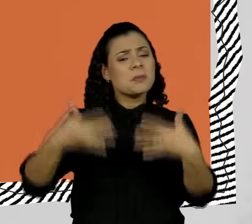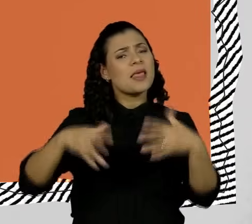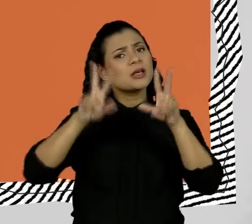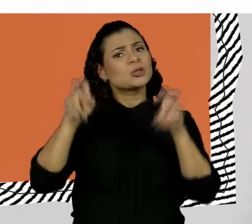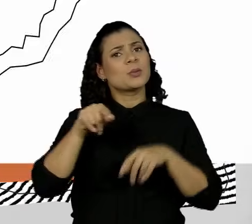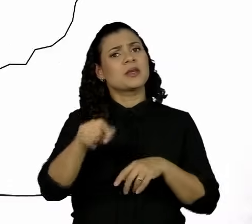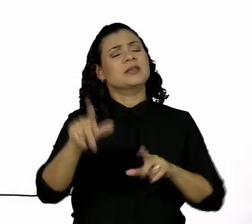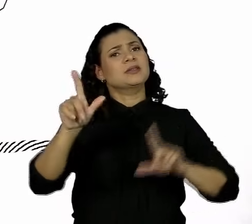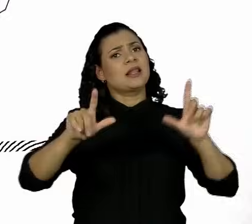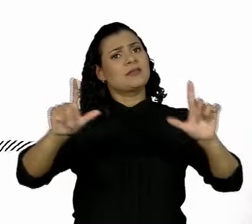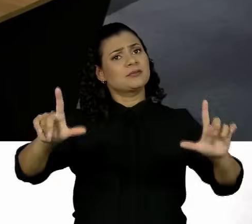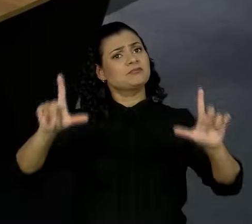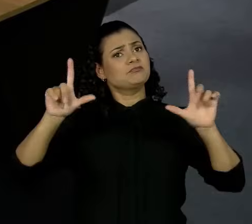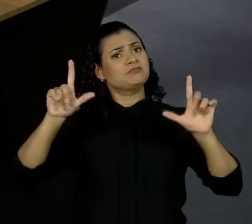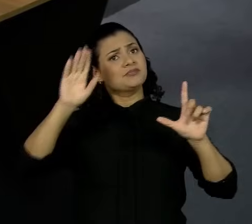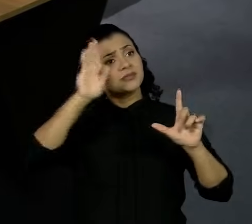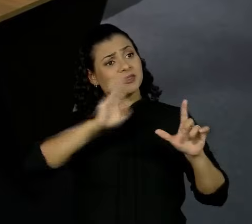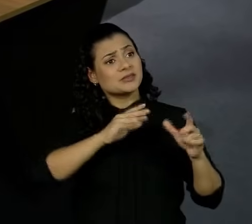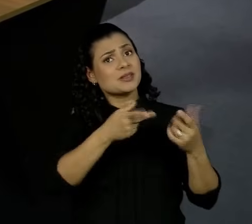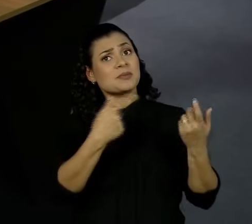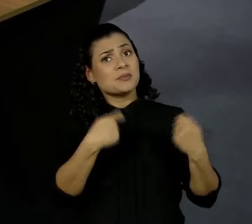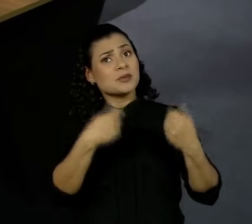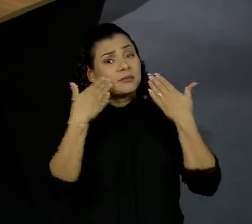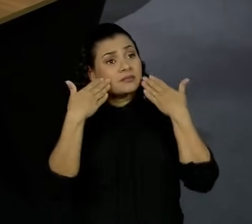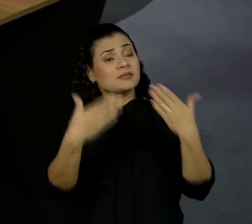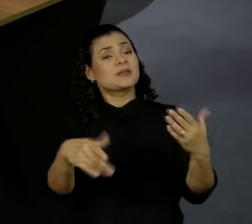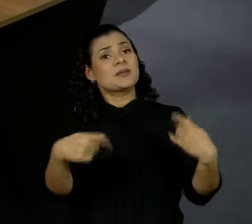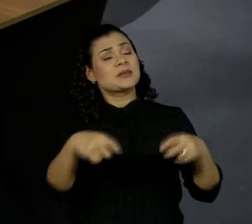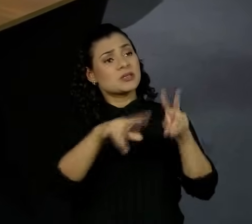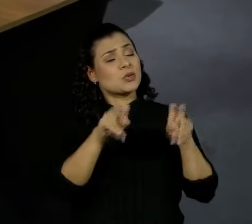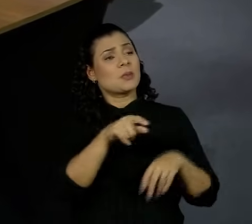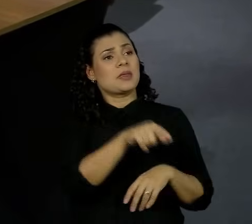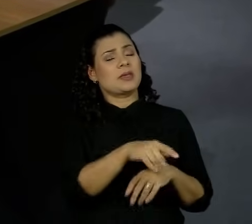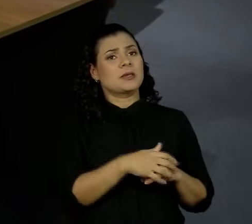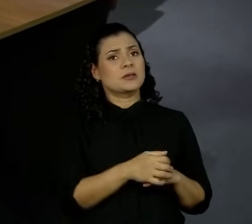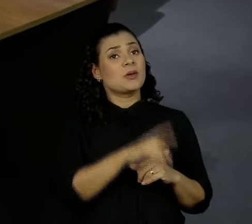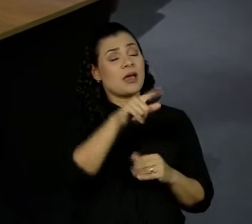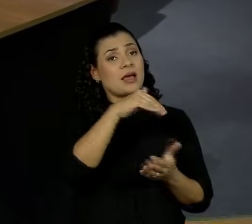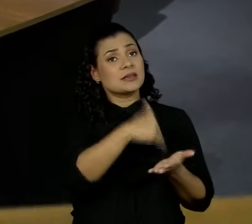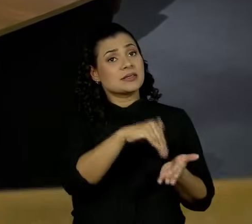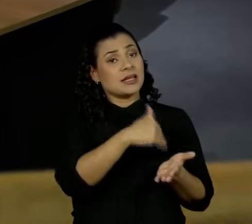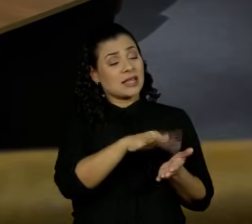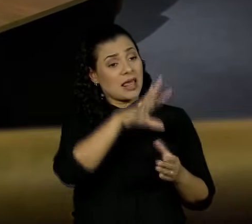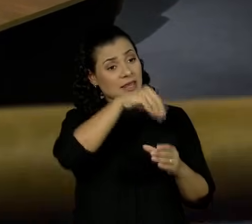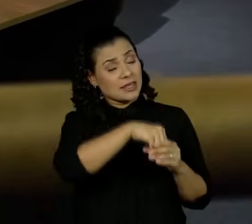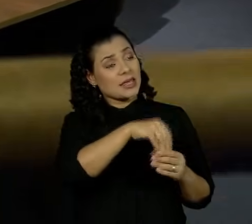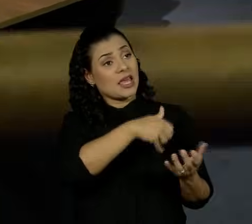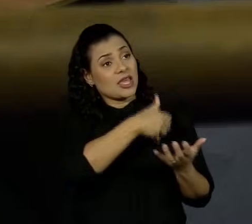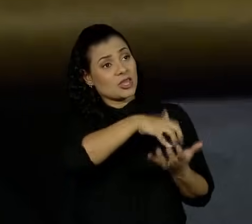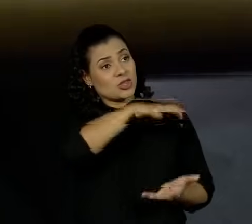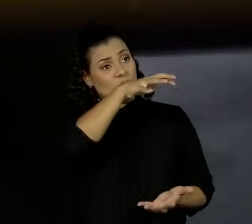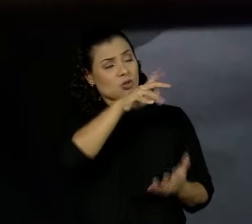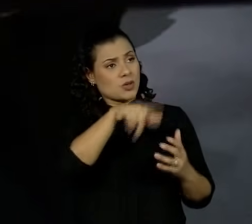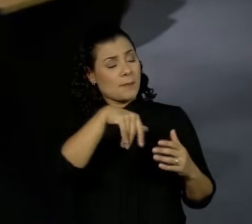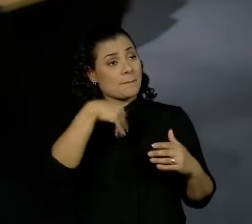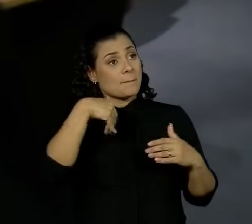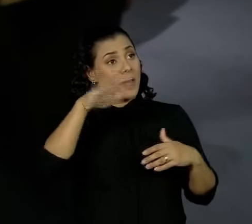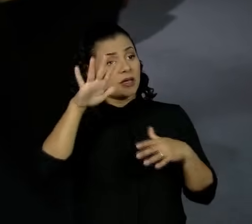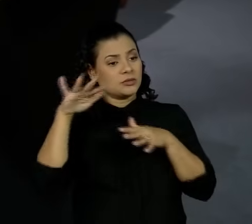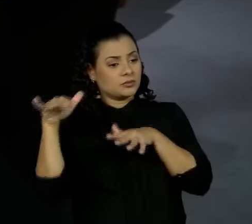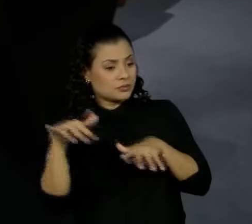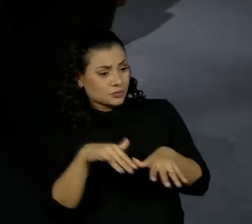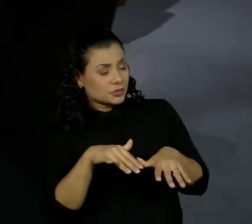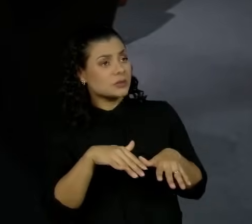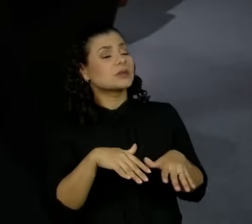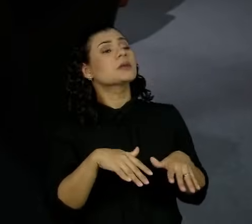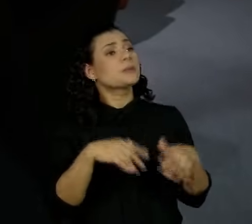Numa TV pública aberta, né? Ela é uma secretaria que precisa ficar mais visível Sim, do que ela